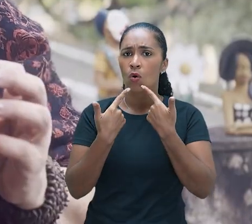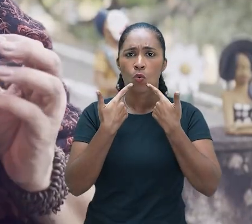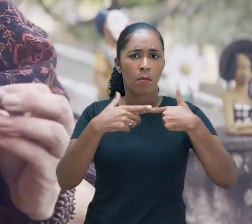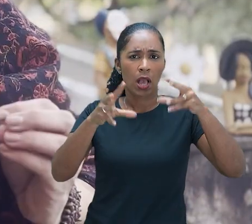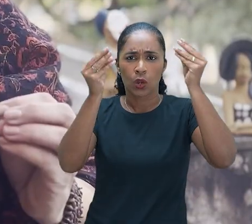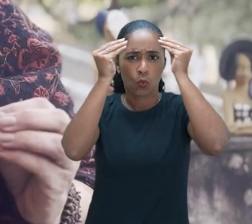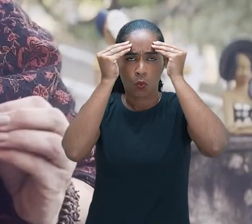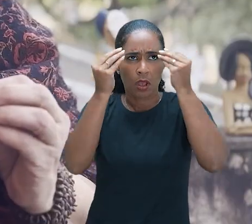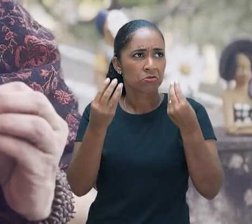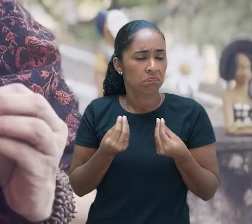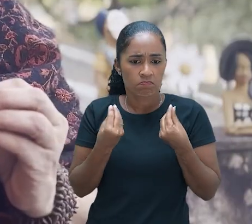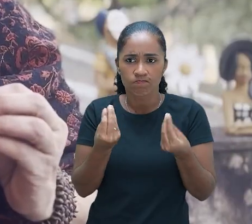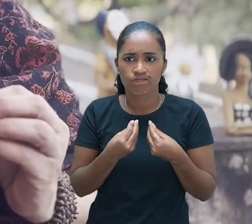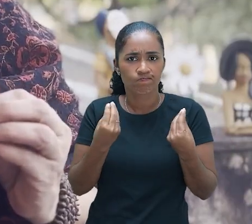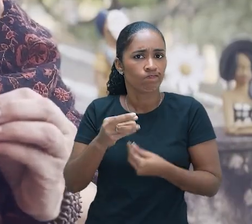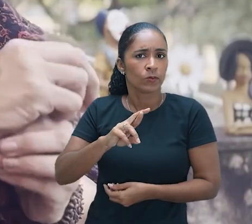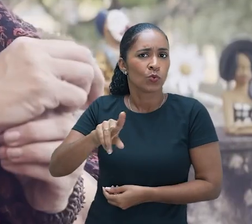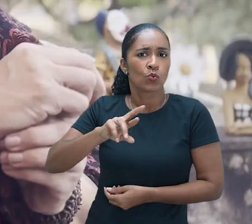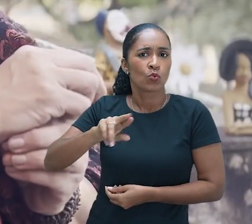a linguagem que não é